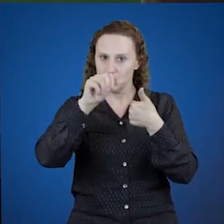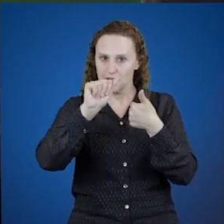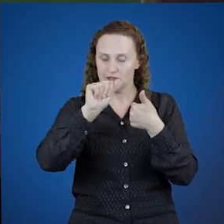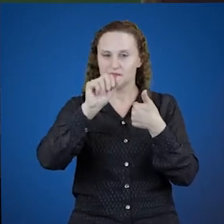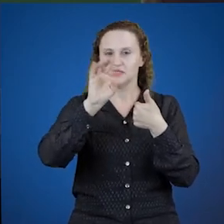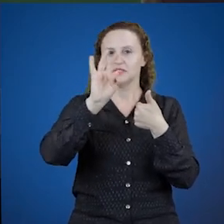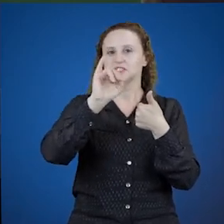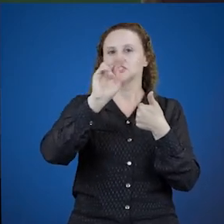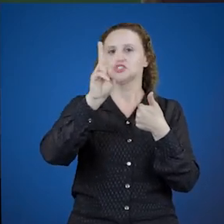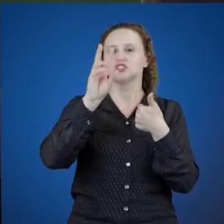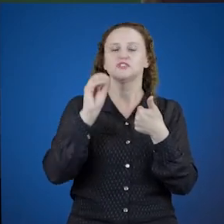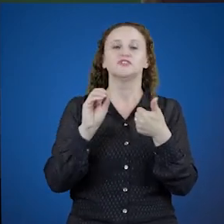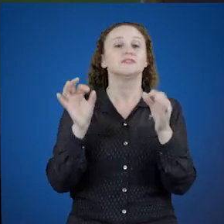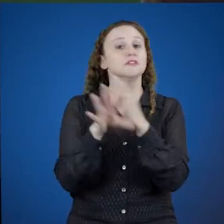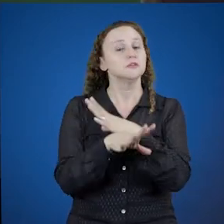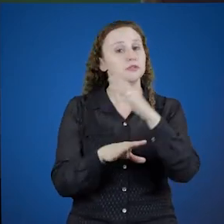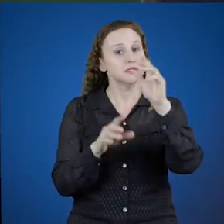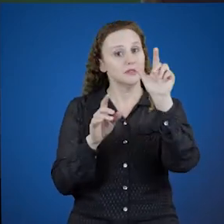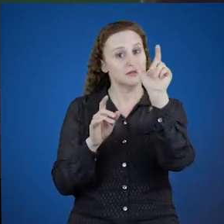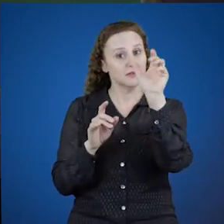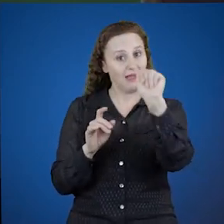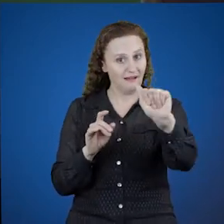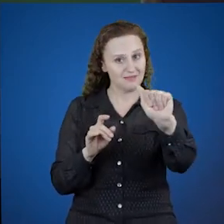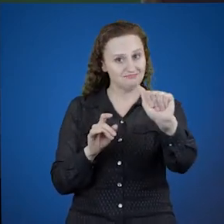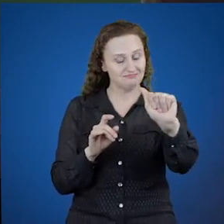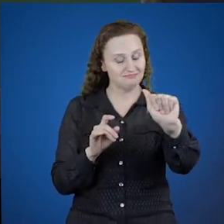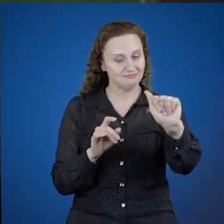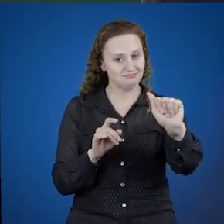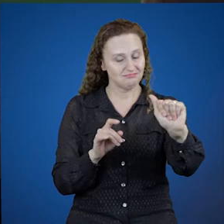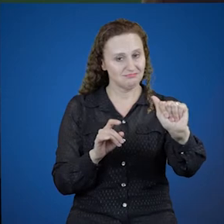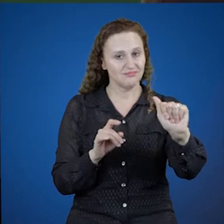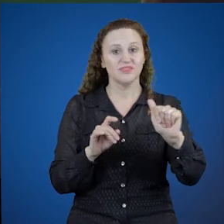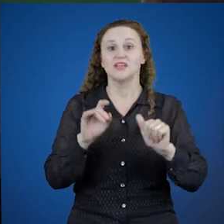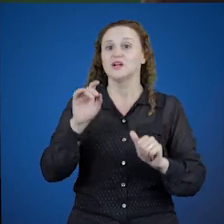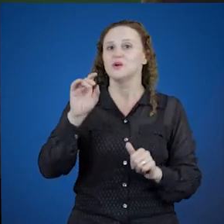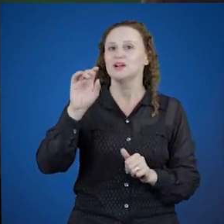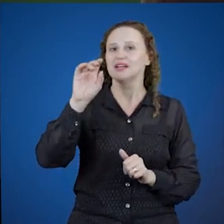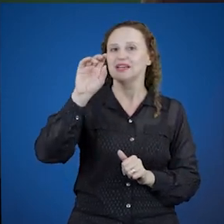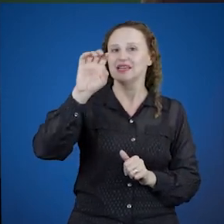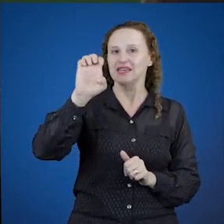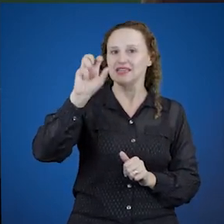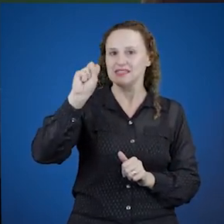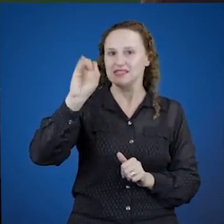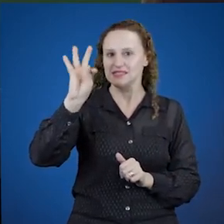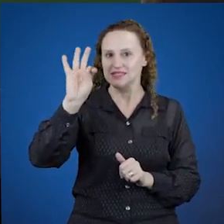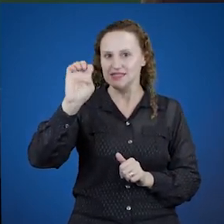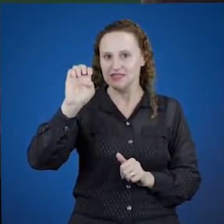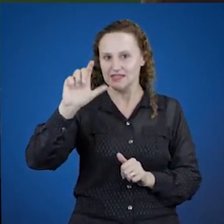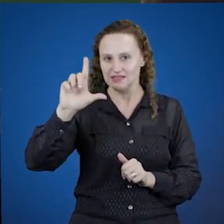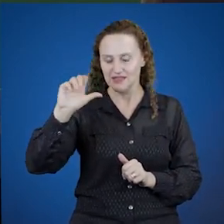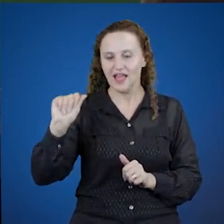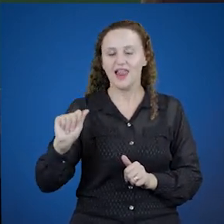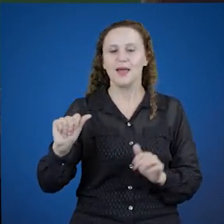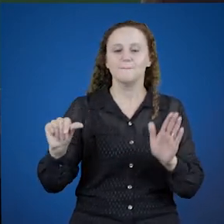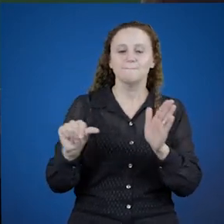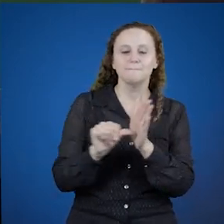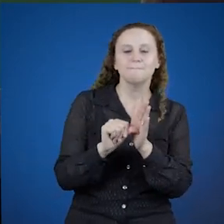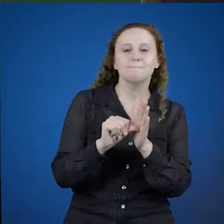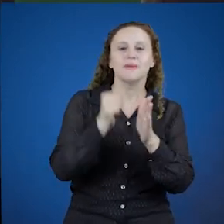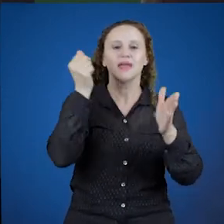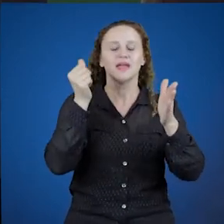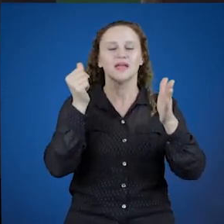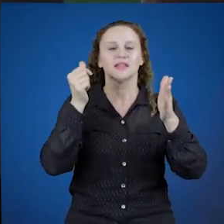nominativo termina em a portanto a palavra Stella pertence a primeira